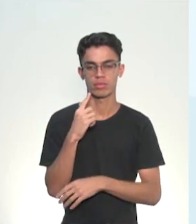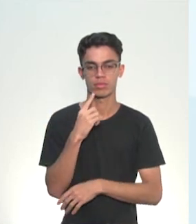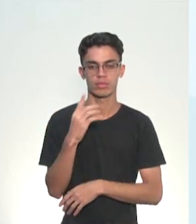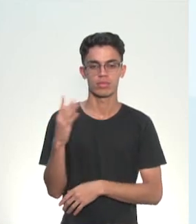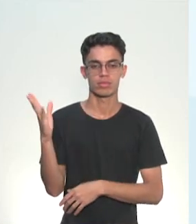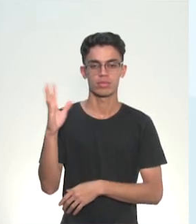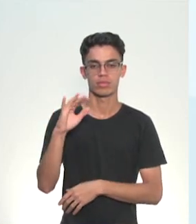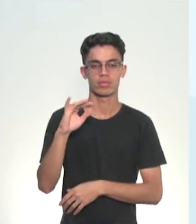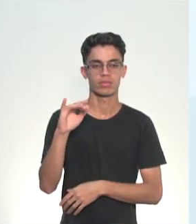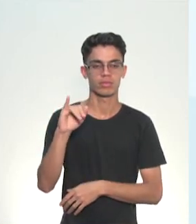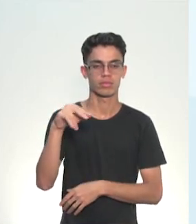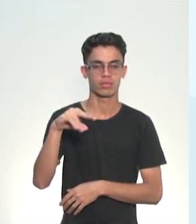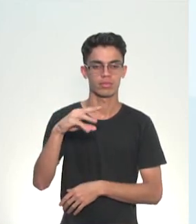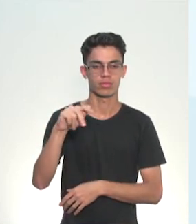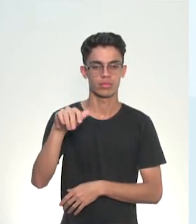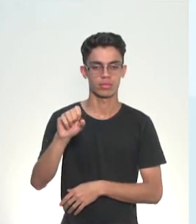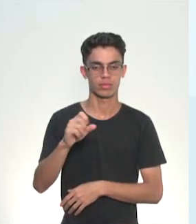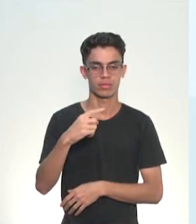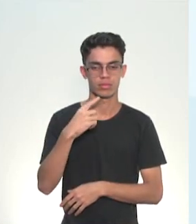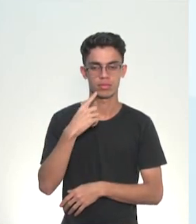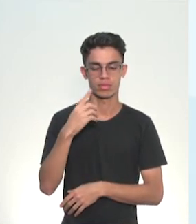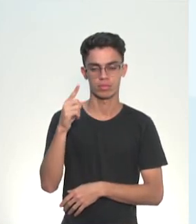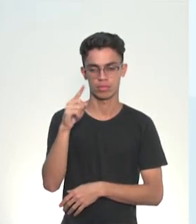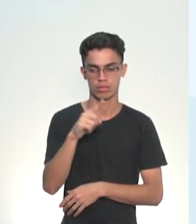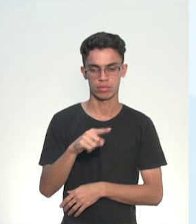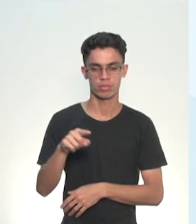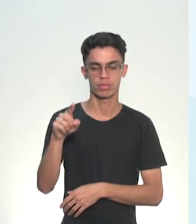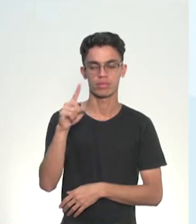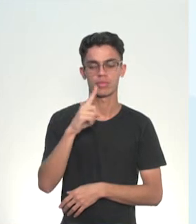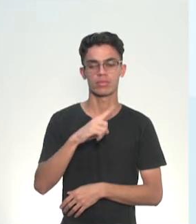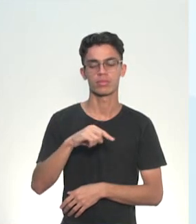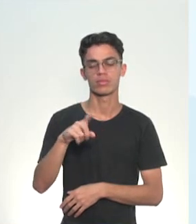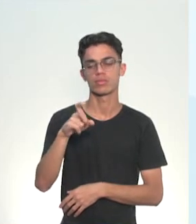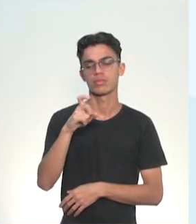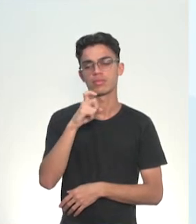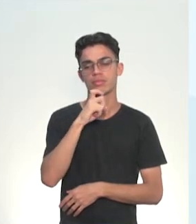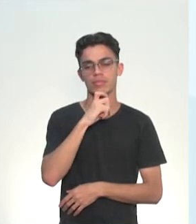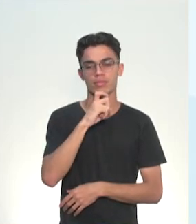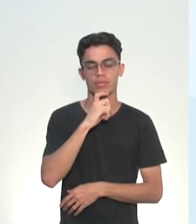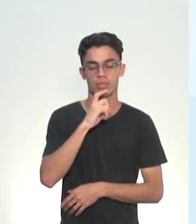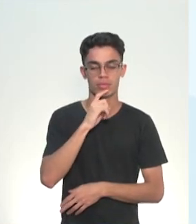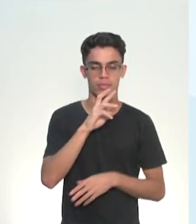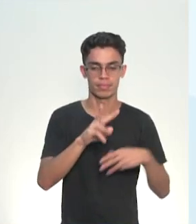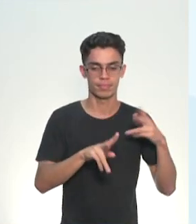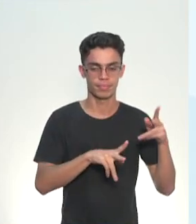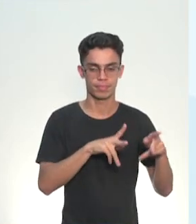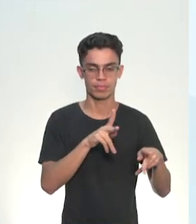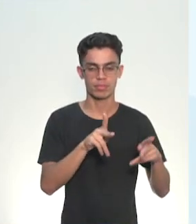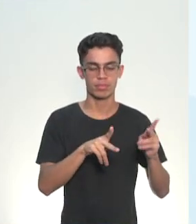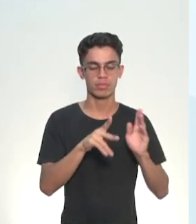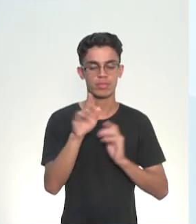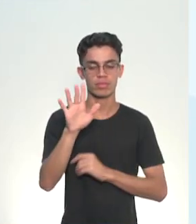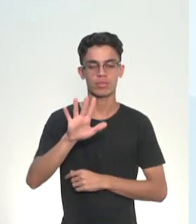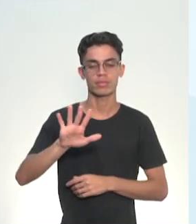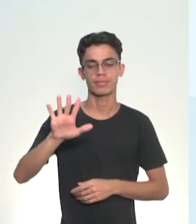vendo lá o destaque em verde, né? Então era um povo andino, né? E a imagem, né, mostra, né,